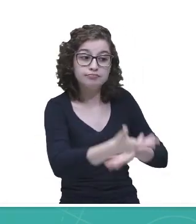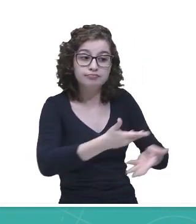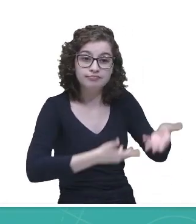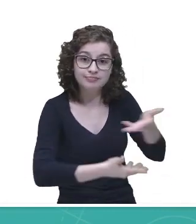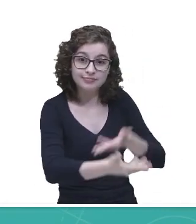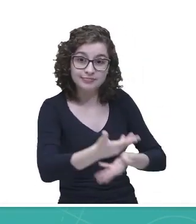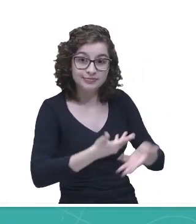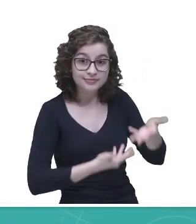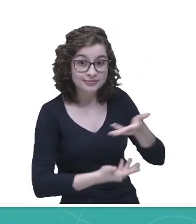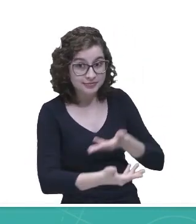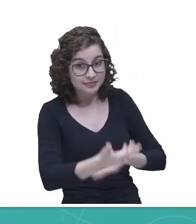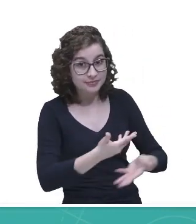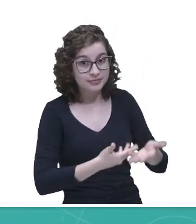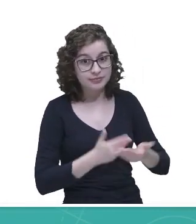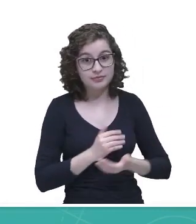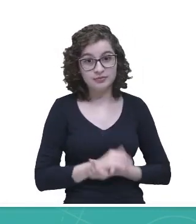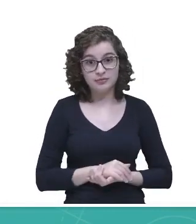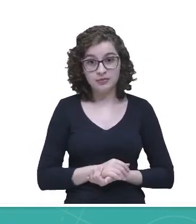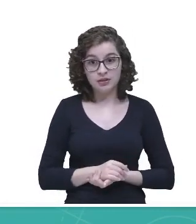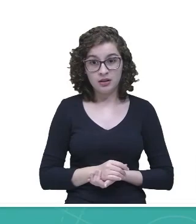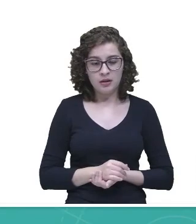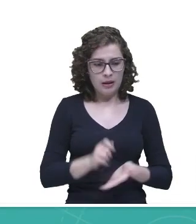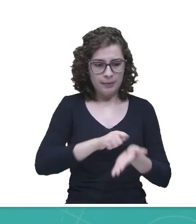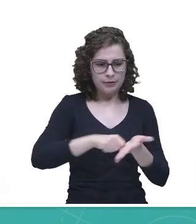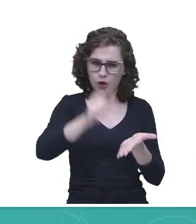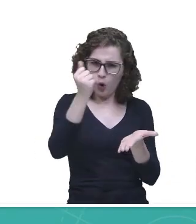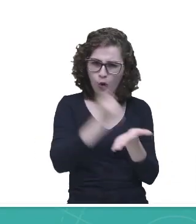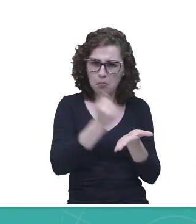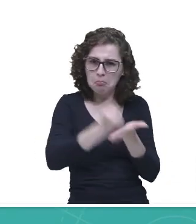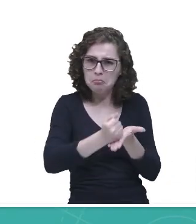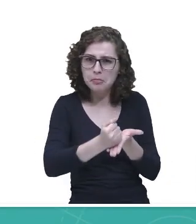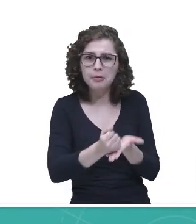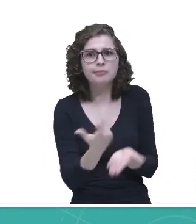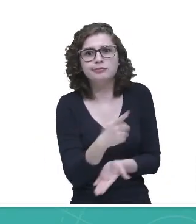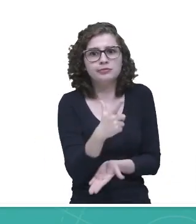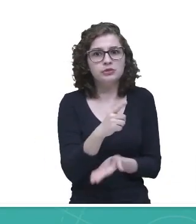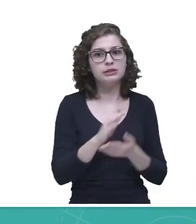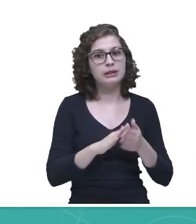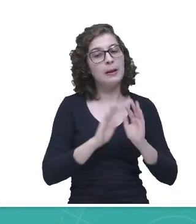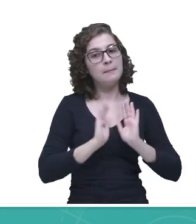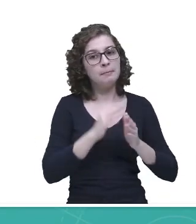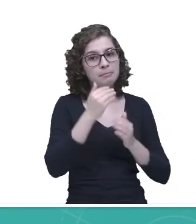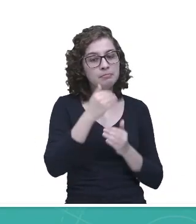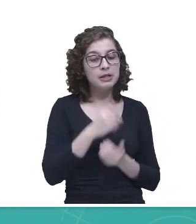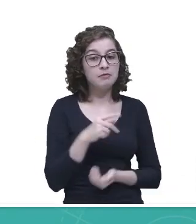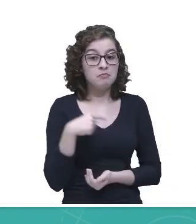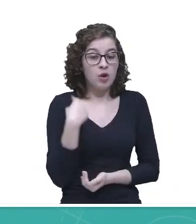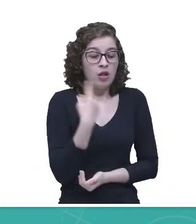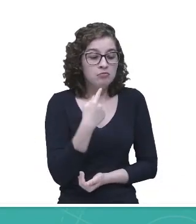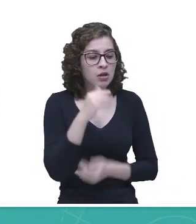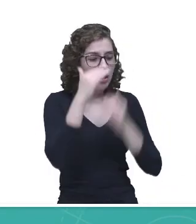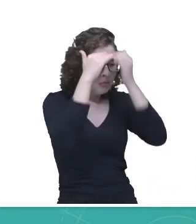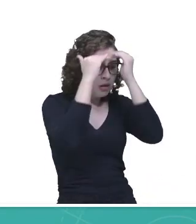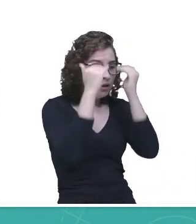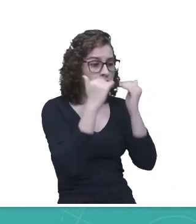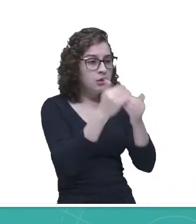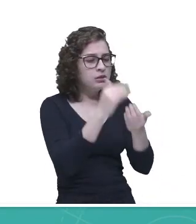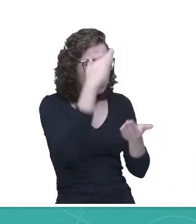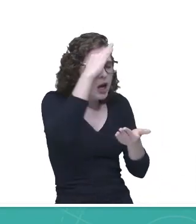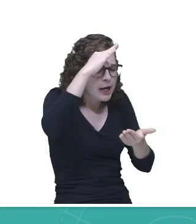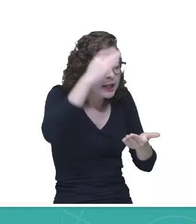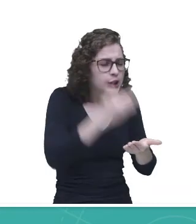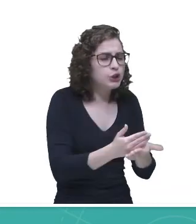Uma troca que não tem nem papel assinado, mas você sabe que existe ali uma relação de